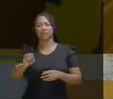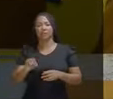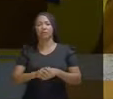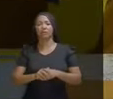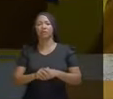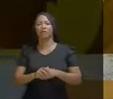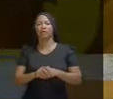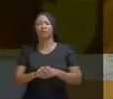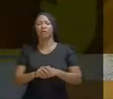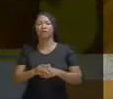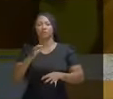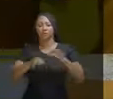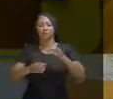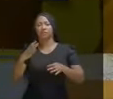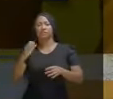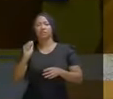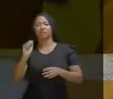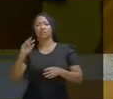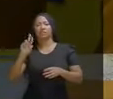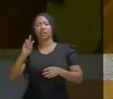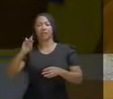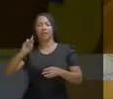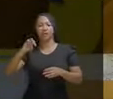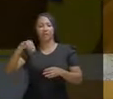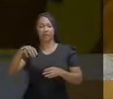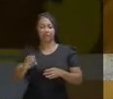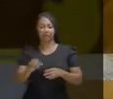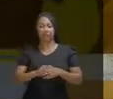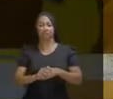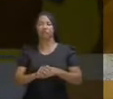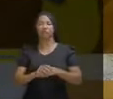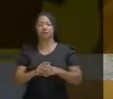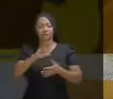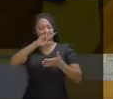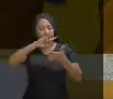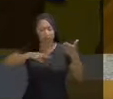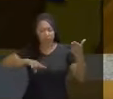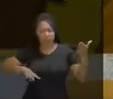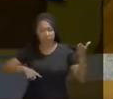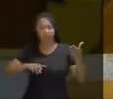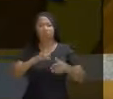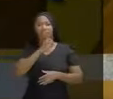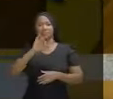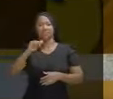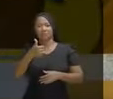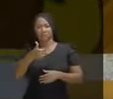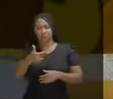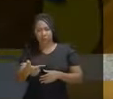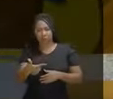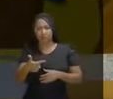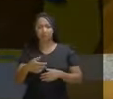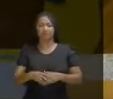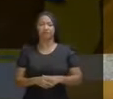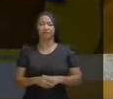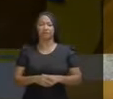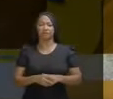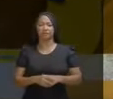juiz Carmo Antônio, que pediu a inclusão no dia 12. Pedi só